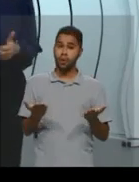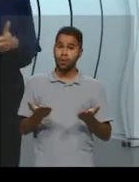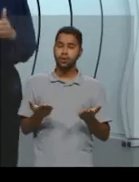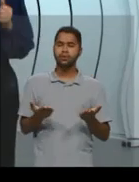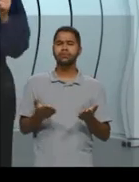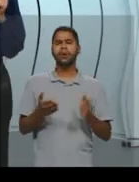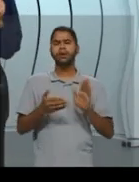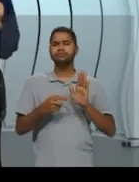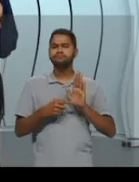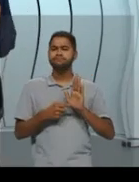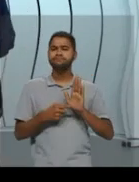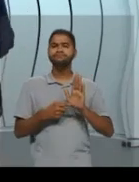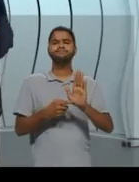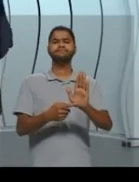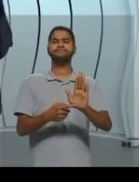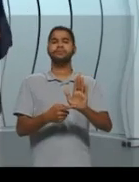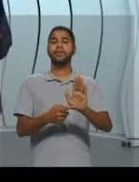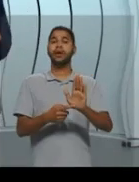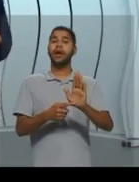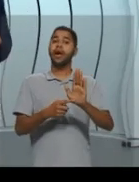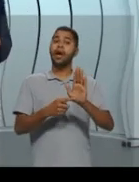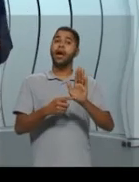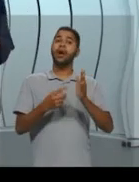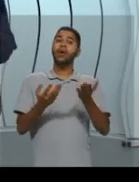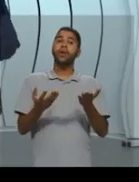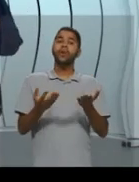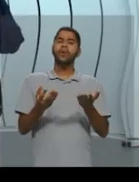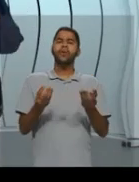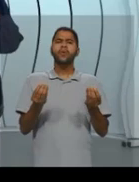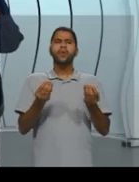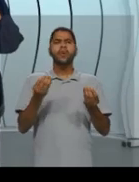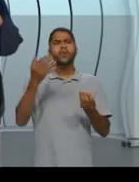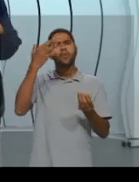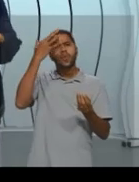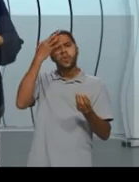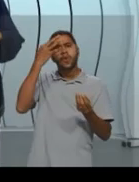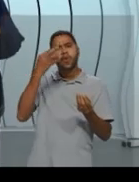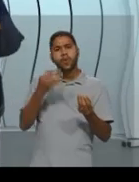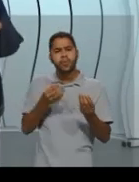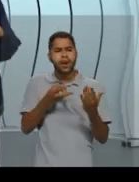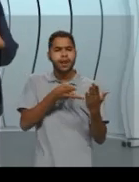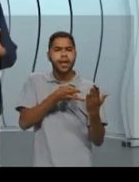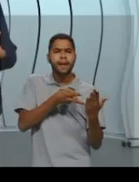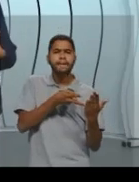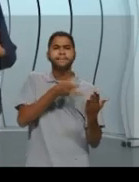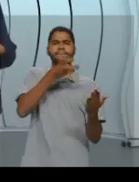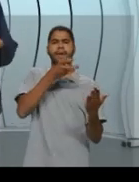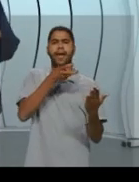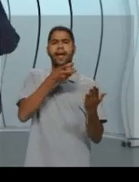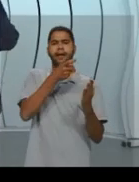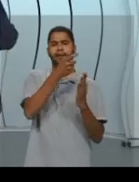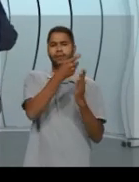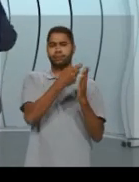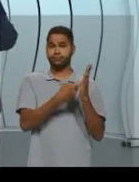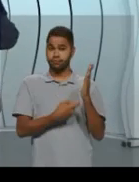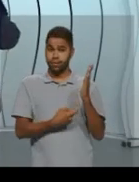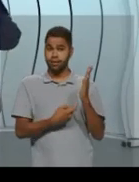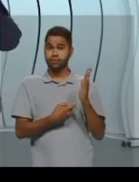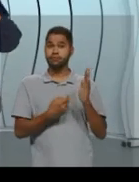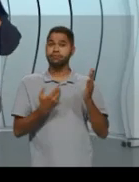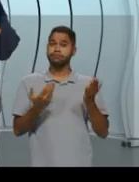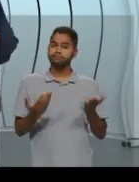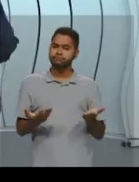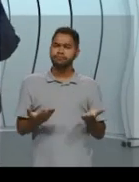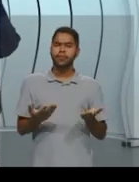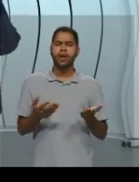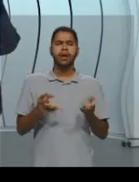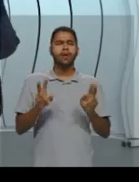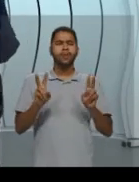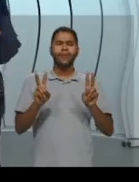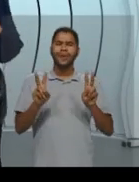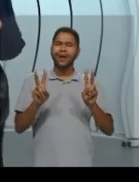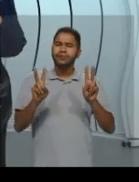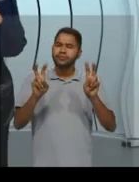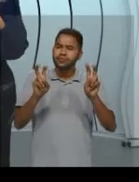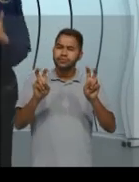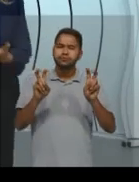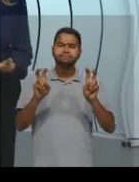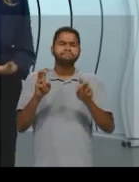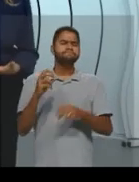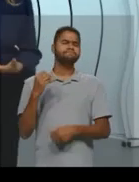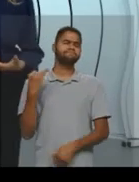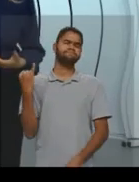te ajudar em quê? Compreender e interpretar um texto. Então, é um assunto de